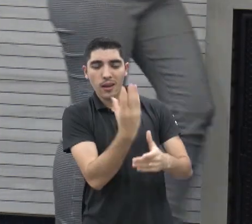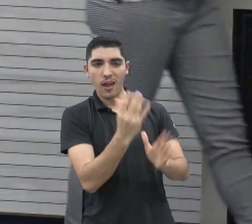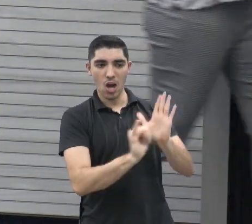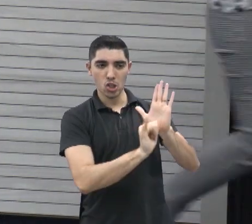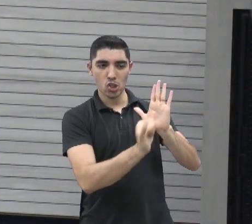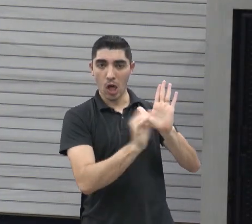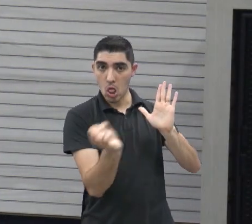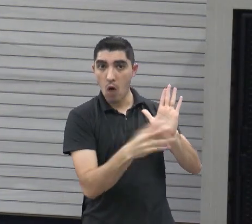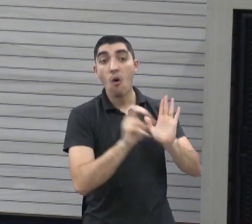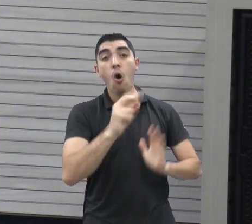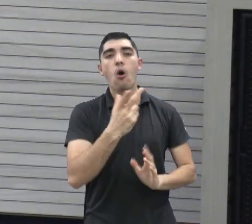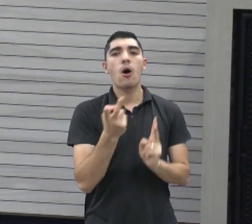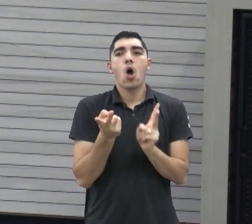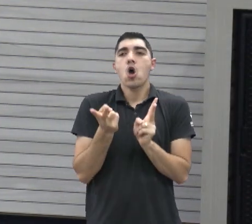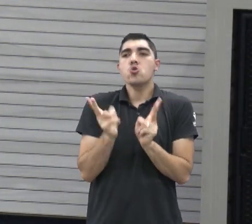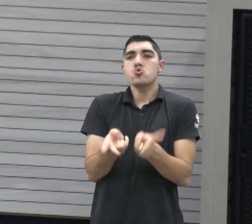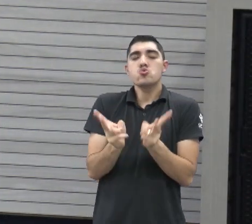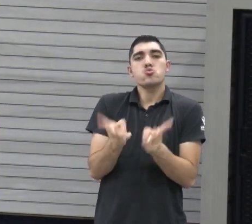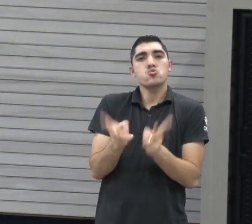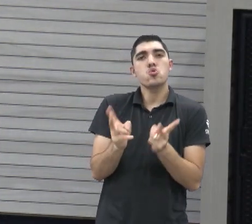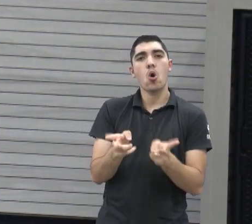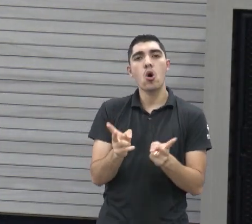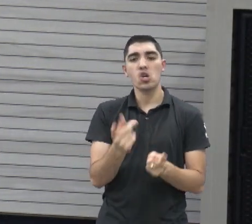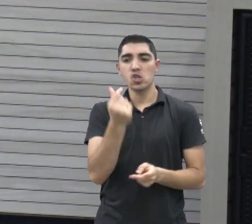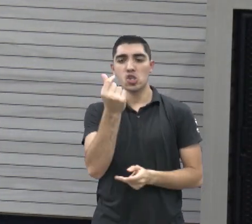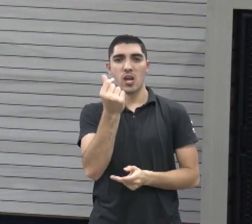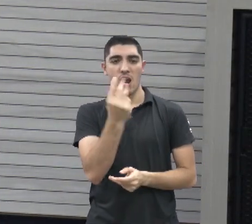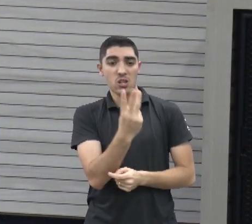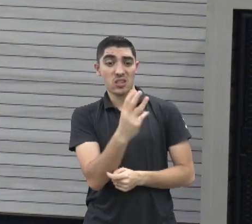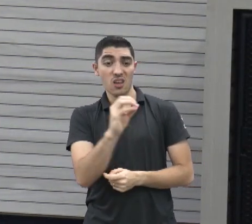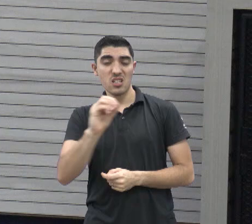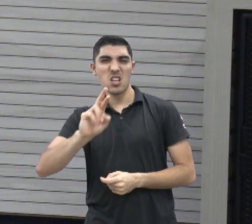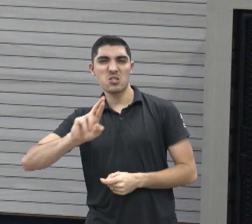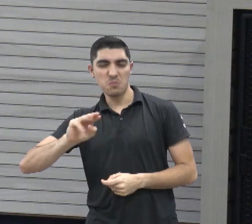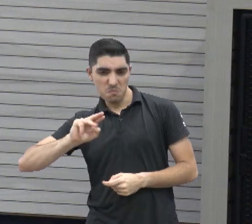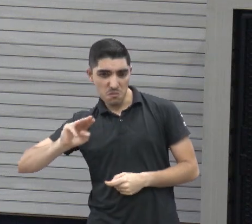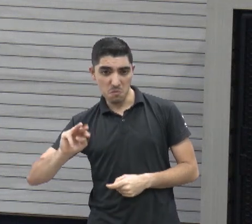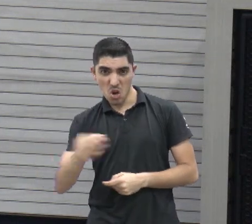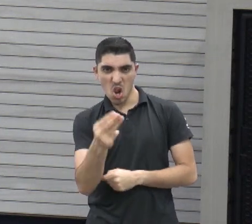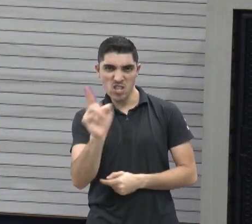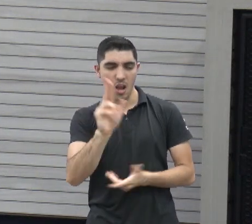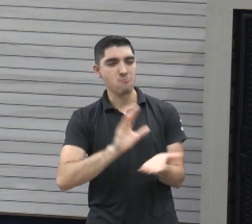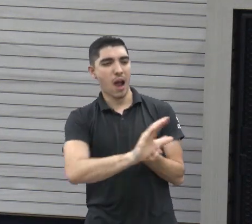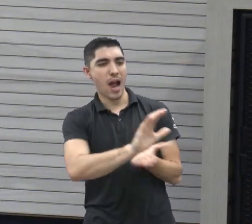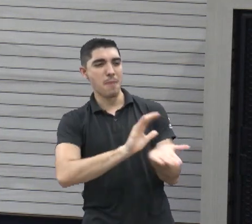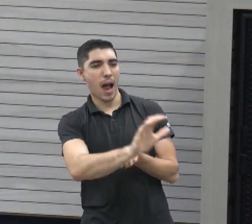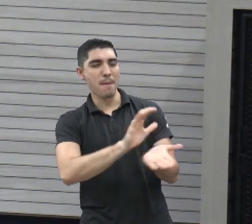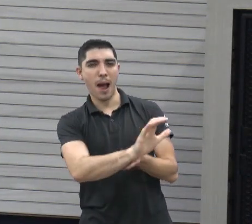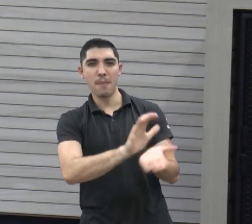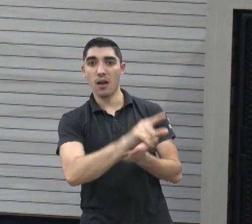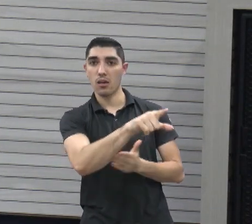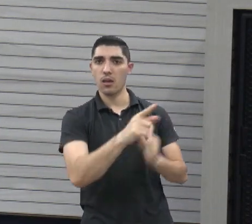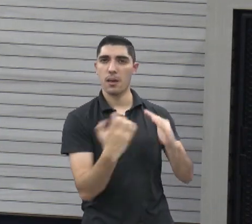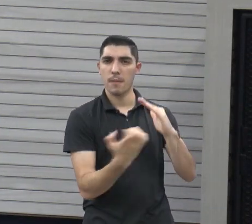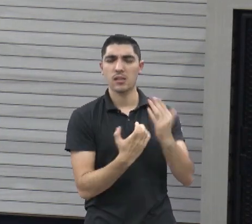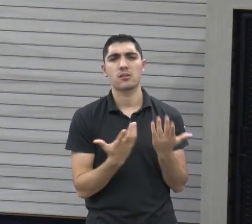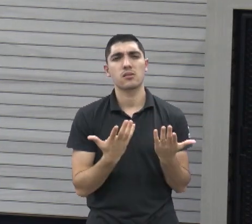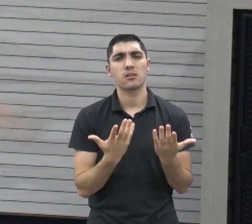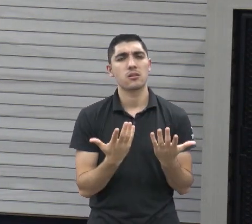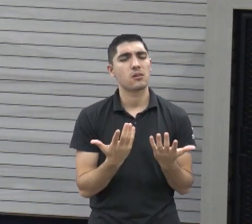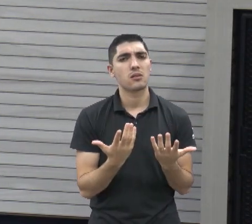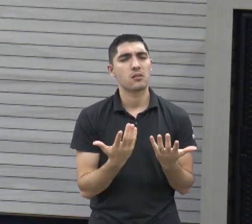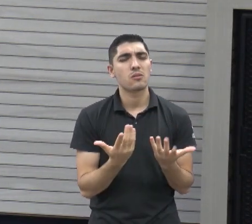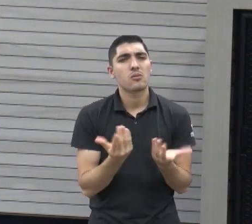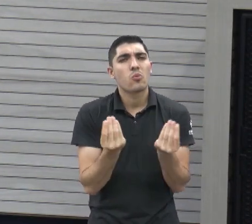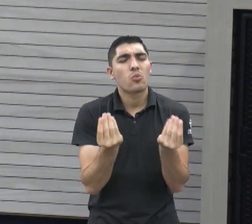continuar subsidiando e dando quase 300 milhões para as empresas de ônibus? Porque não é possível a incapacidade de formular